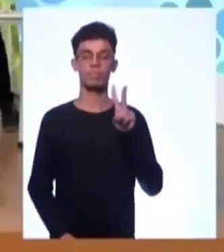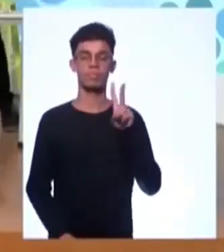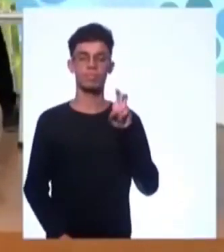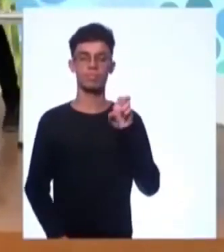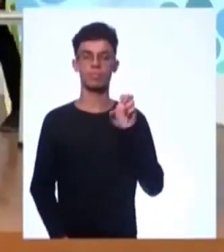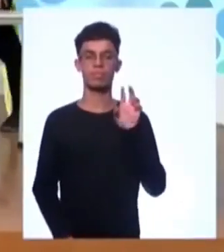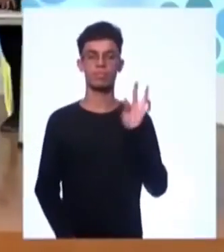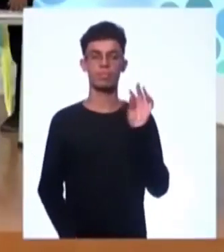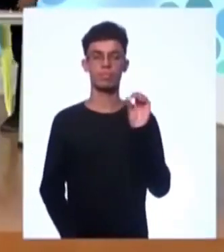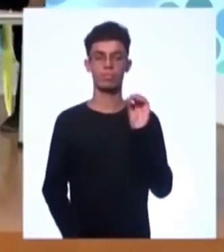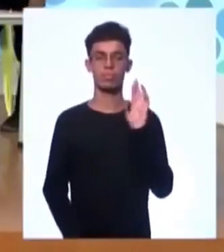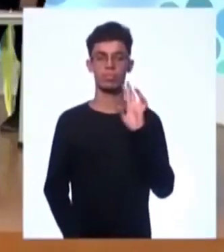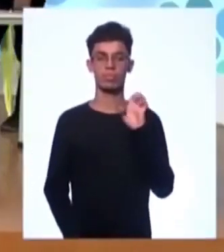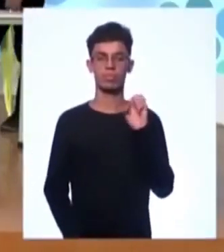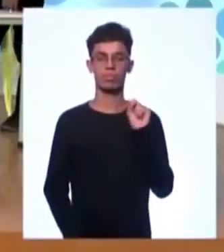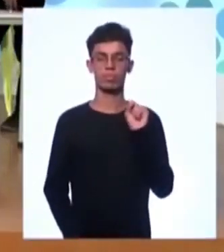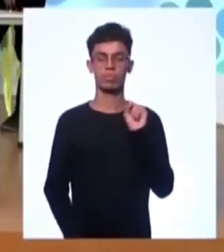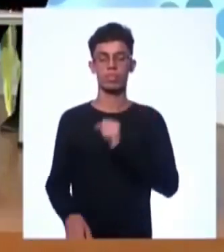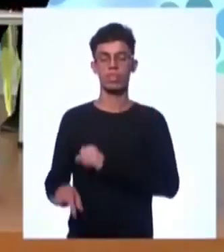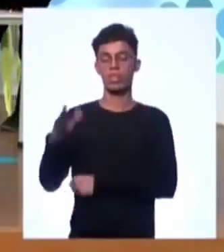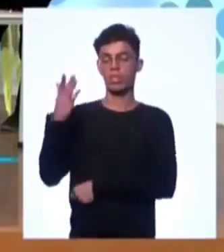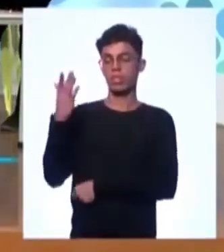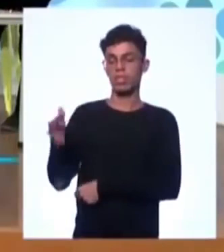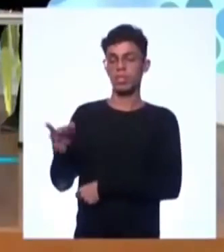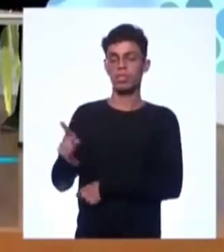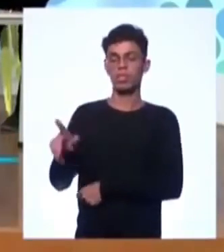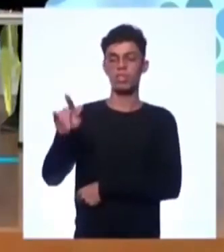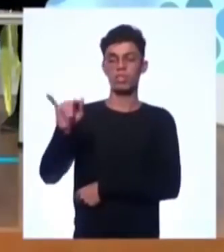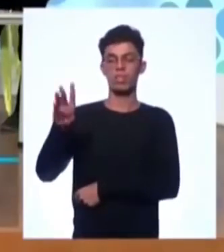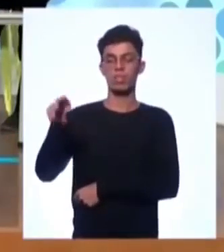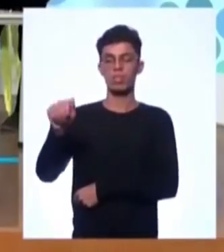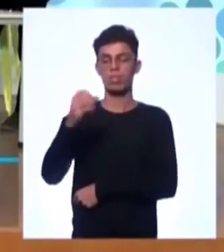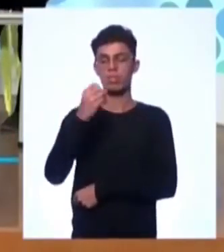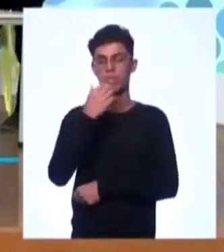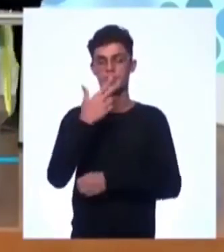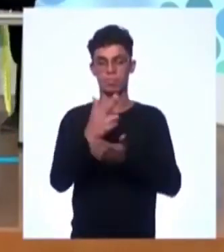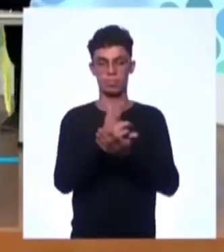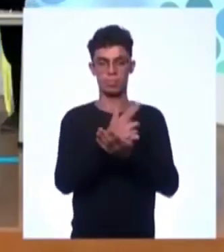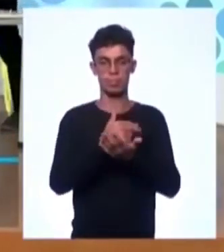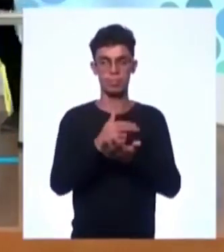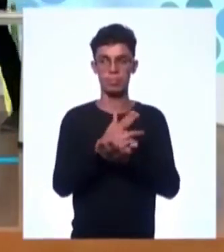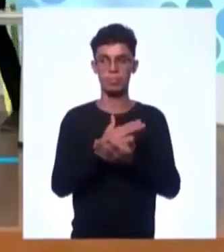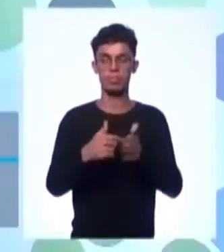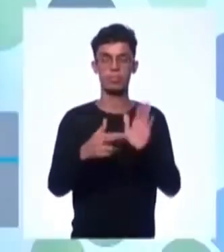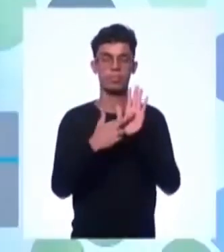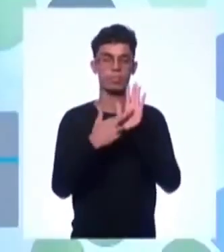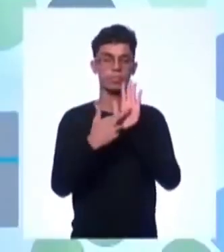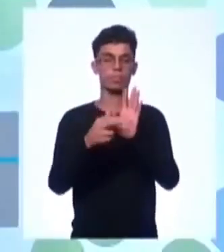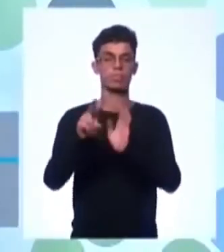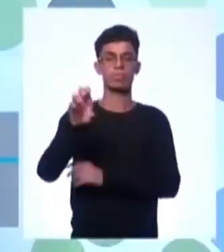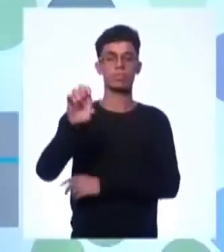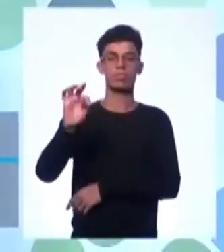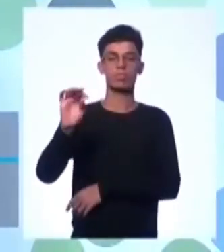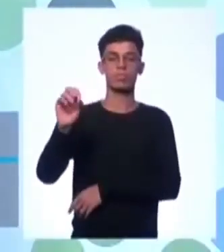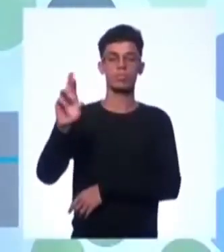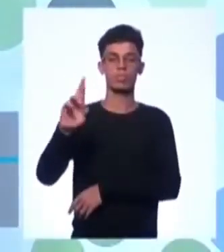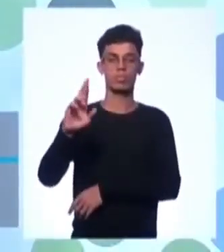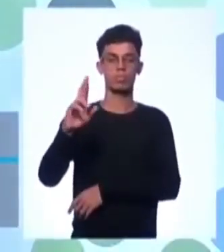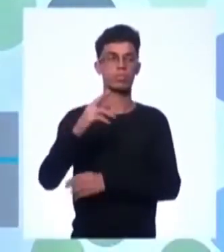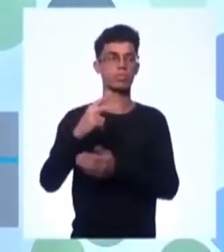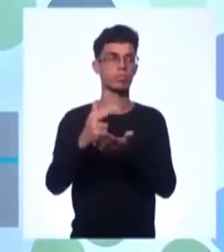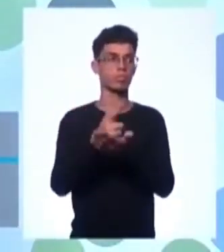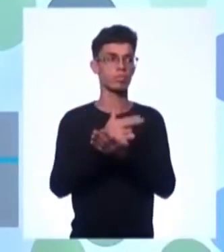O Giba, que é um cara bom de desenho, né? Vamos desenhar agora. Então, o campo magnético terrestre a gente vai representar com um vetor maior, né? Então, vamos desenhar